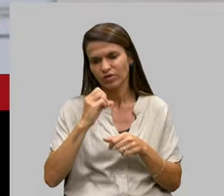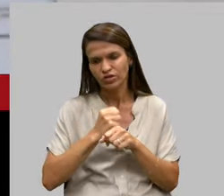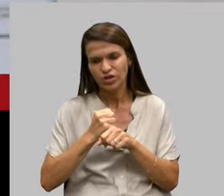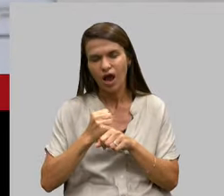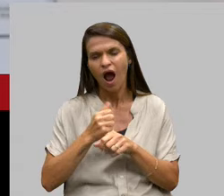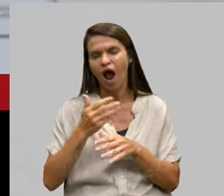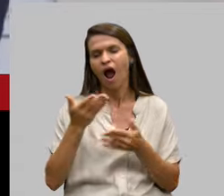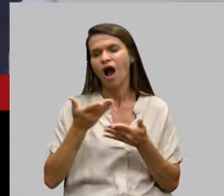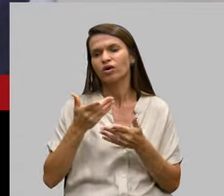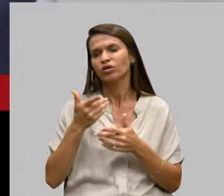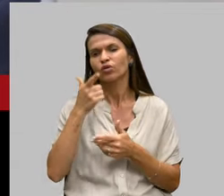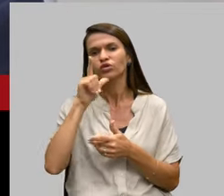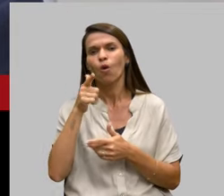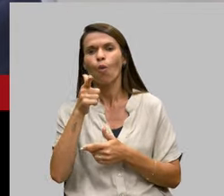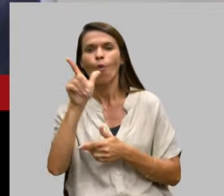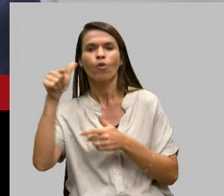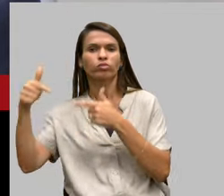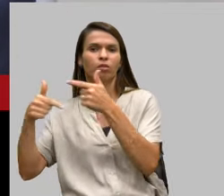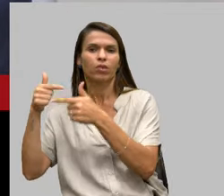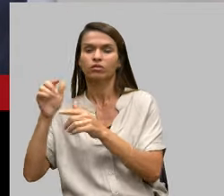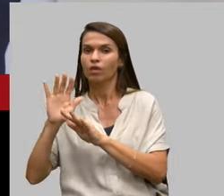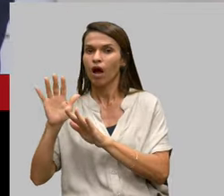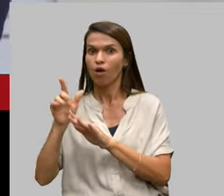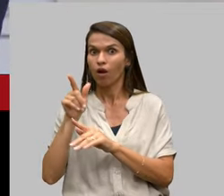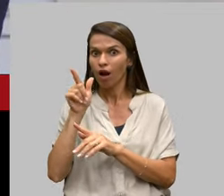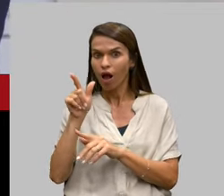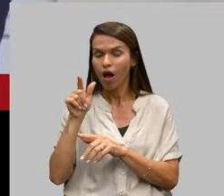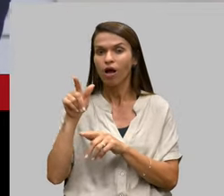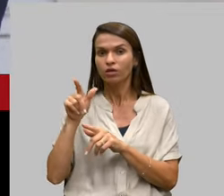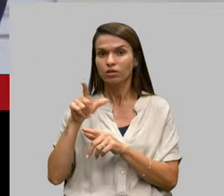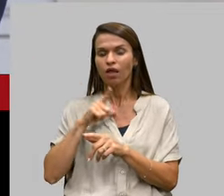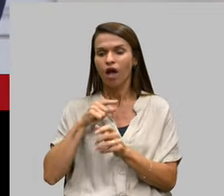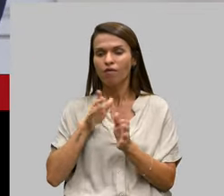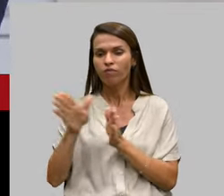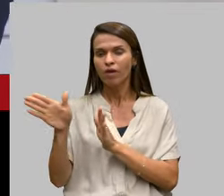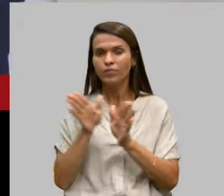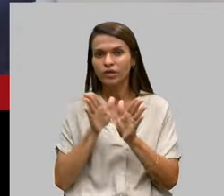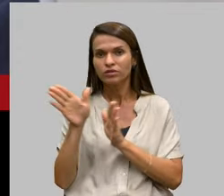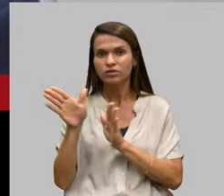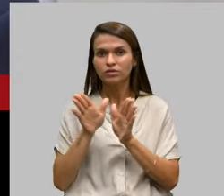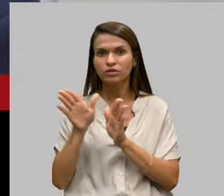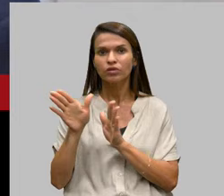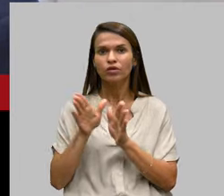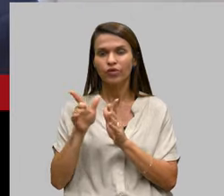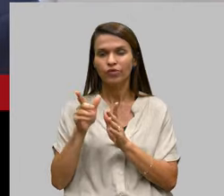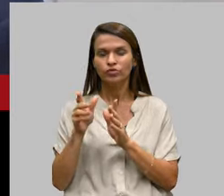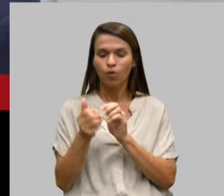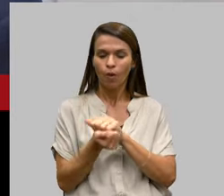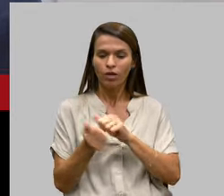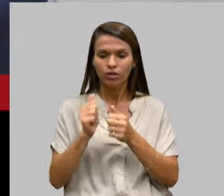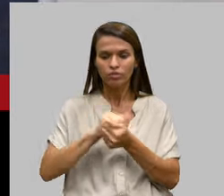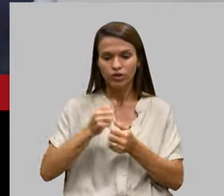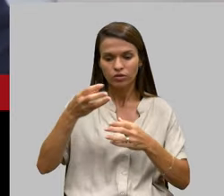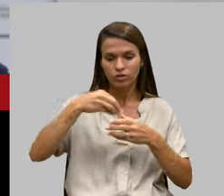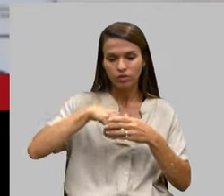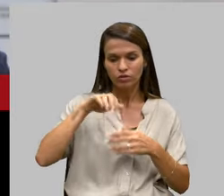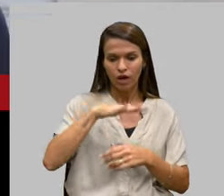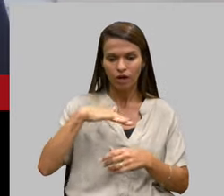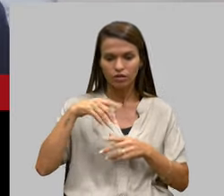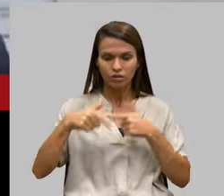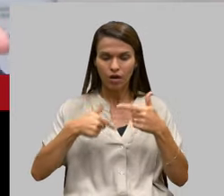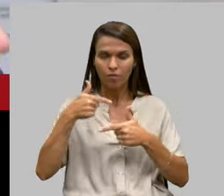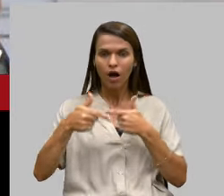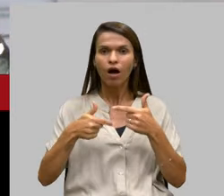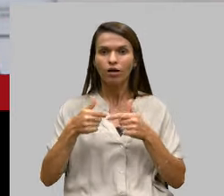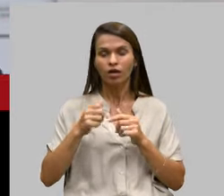emprego aí não é assim que lá funciona eles viabilizam uma recondução dentro do ambiente de trabalho protetivo aí a gente